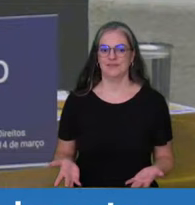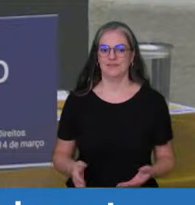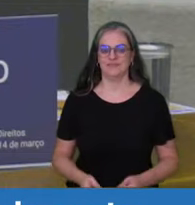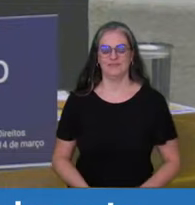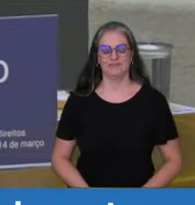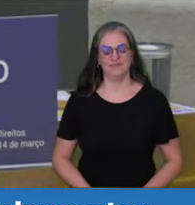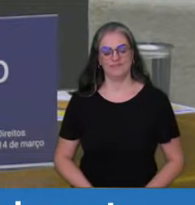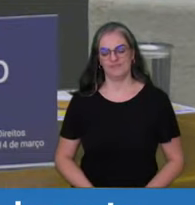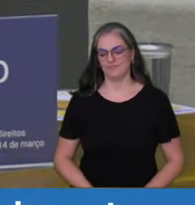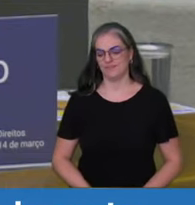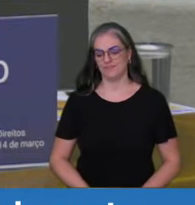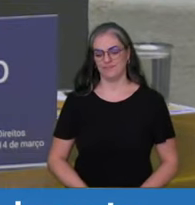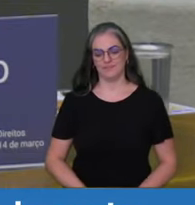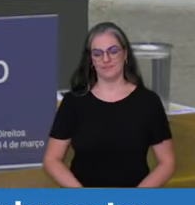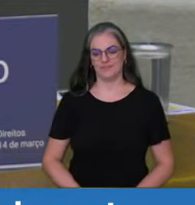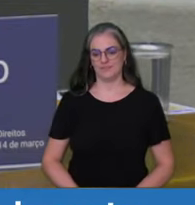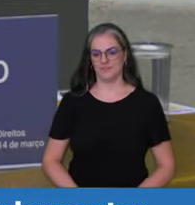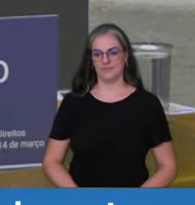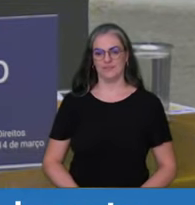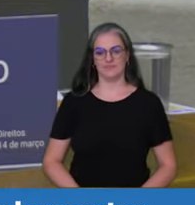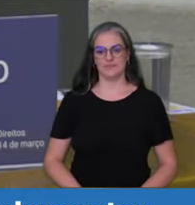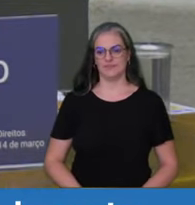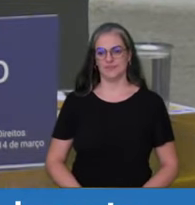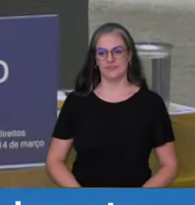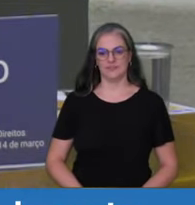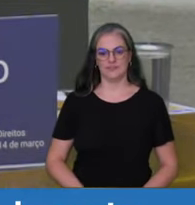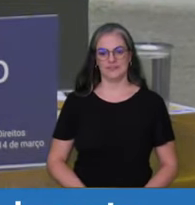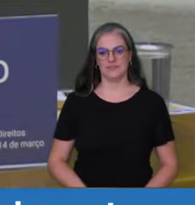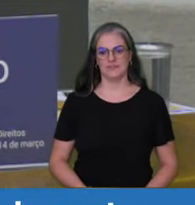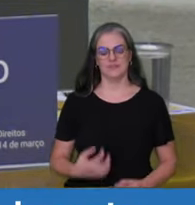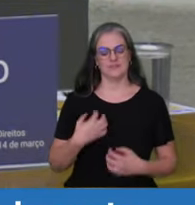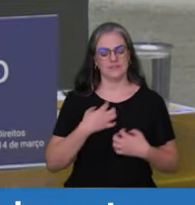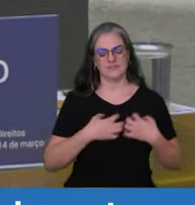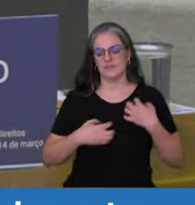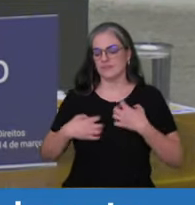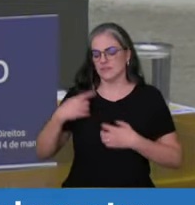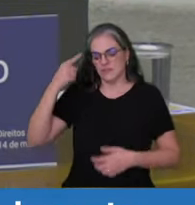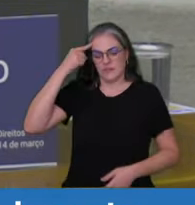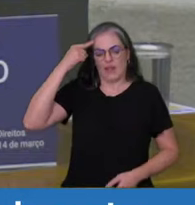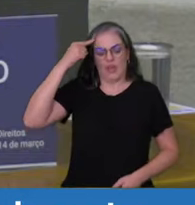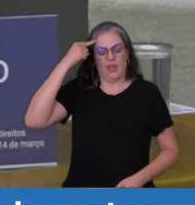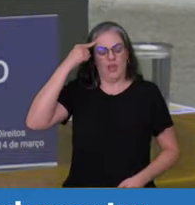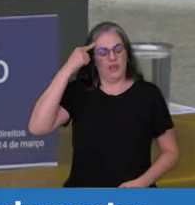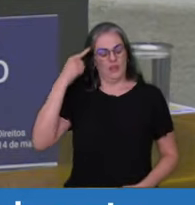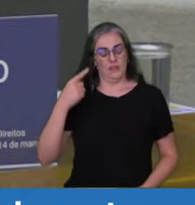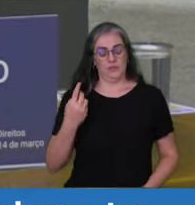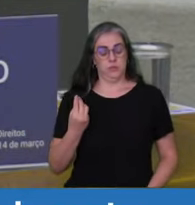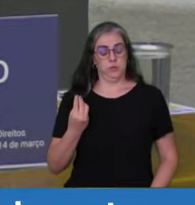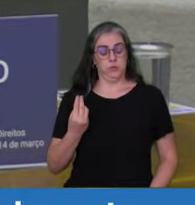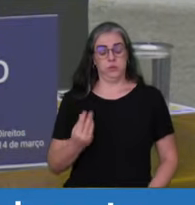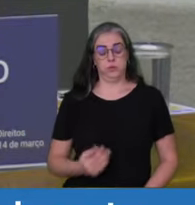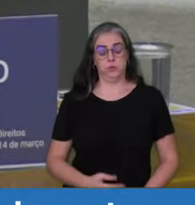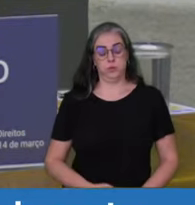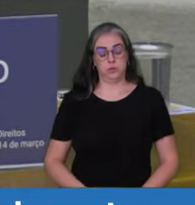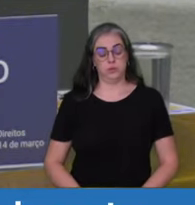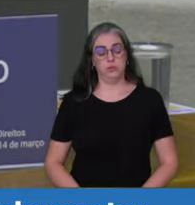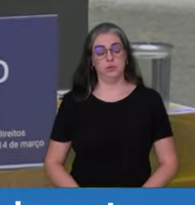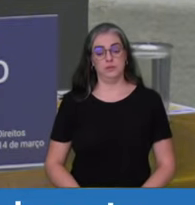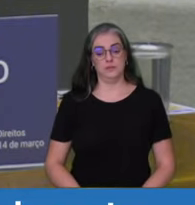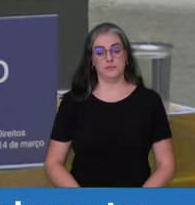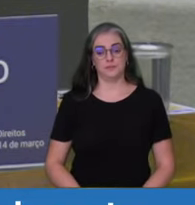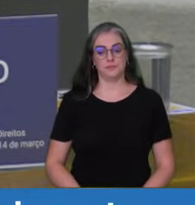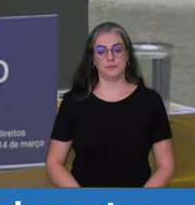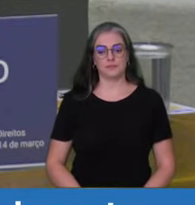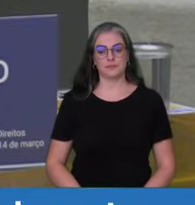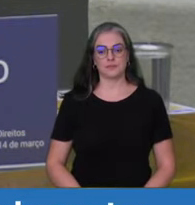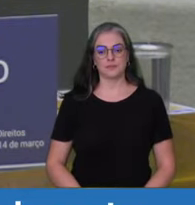Isso é muito perturbador, né? Então, a resposta